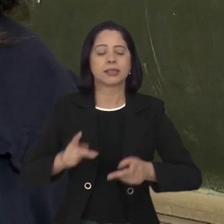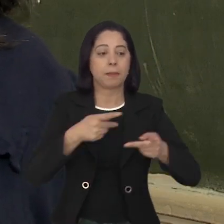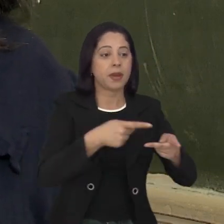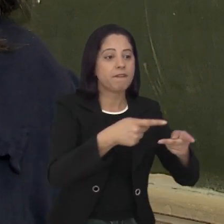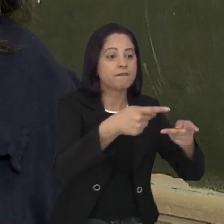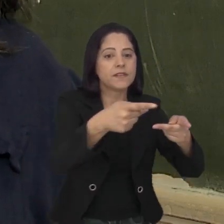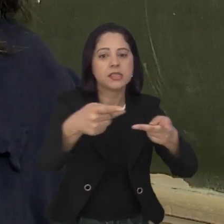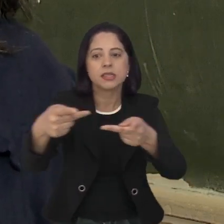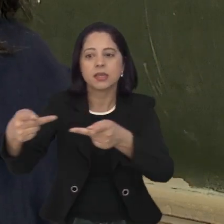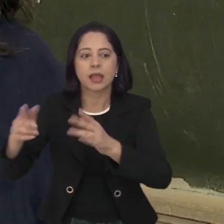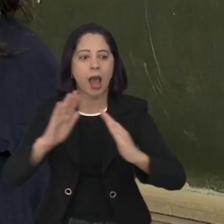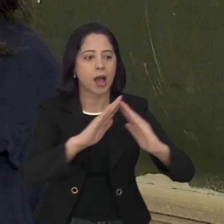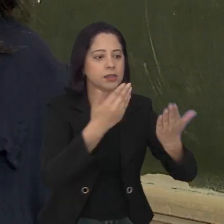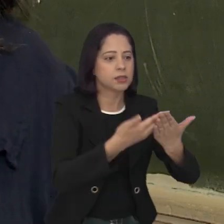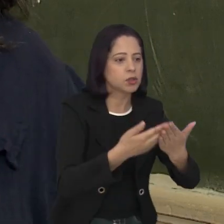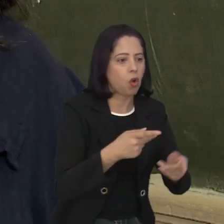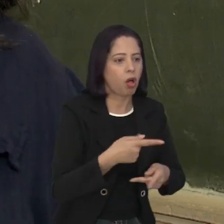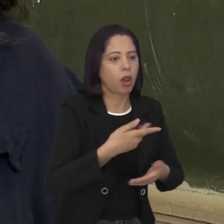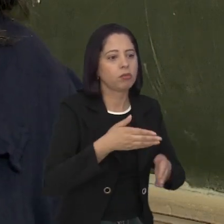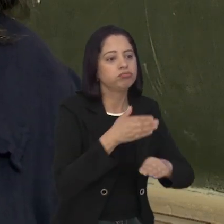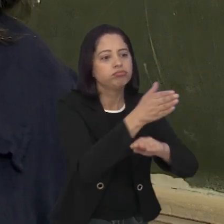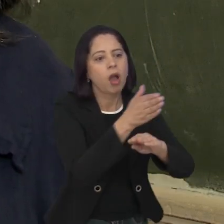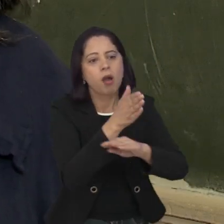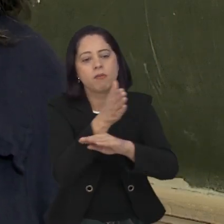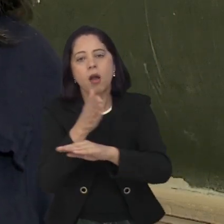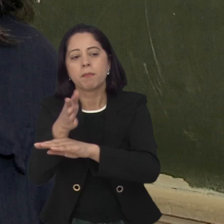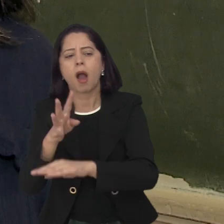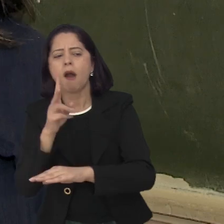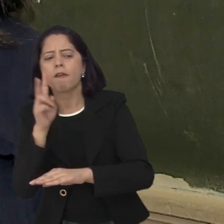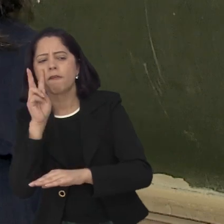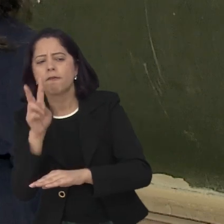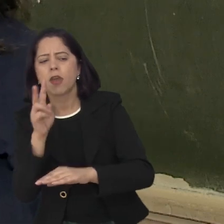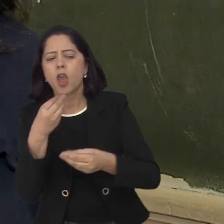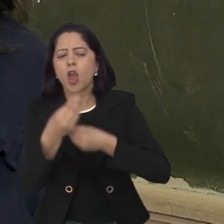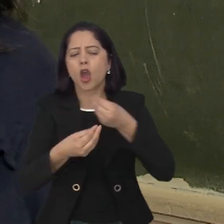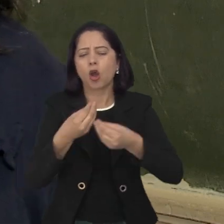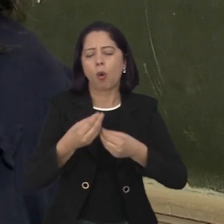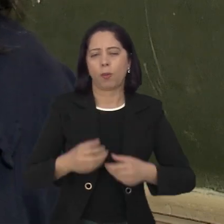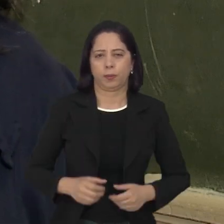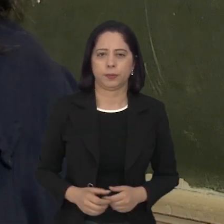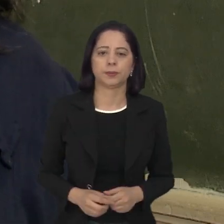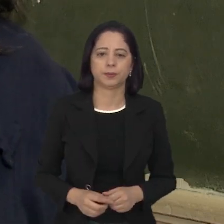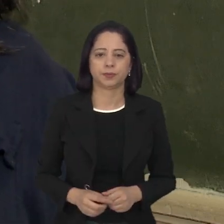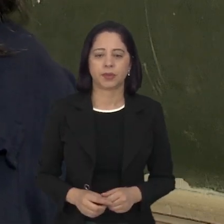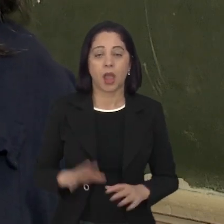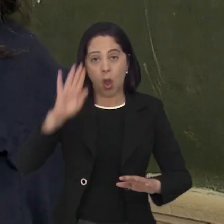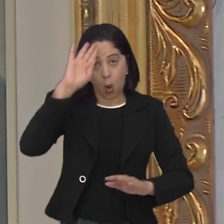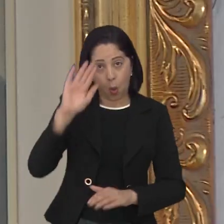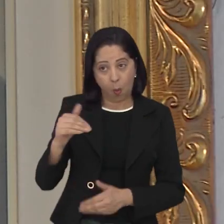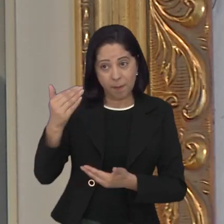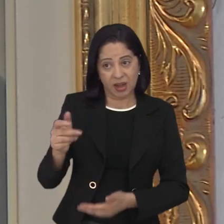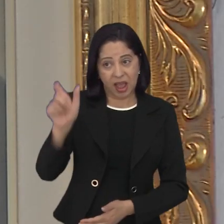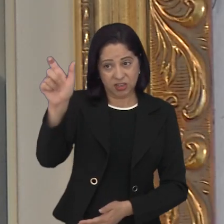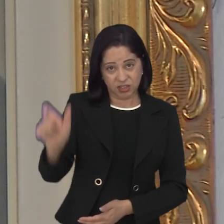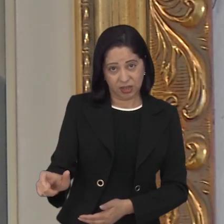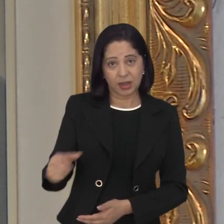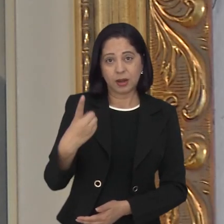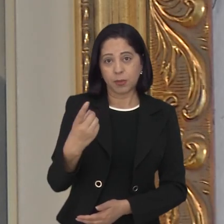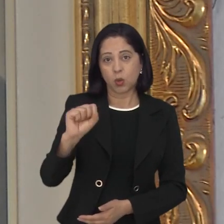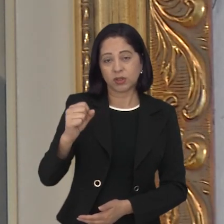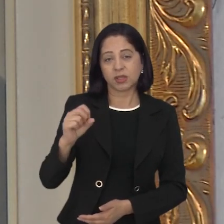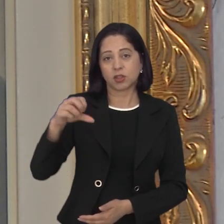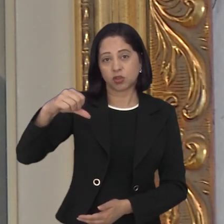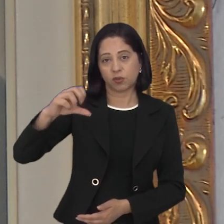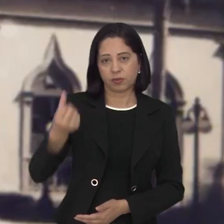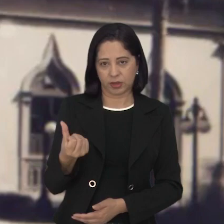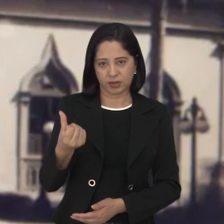ele se tornou inspetor então ele visitava as escolas do Vale para fazer acompanhamento do trabalho pro estado a homenagem veio